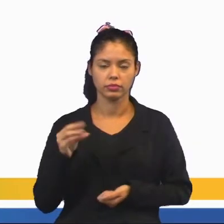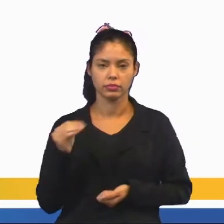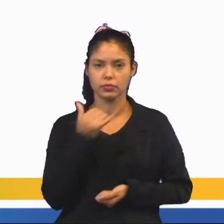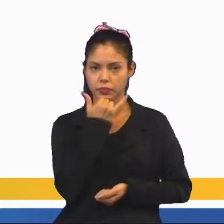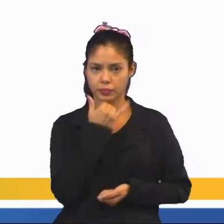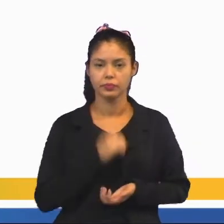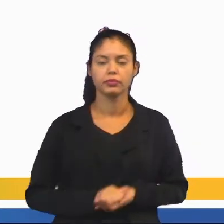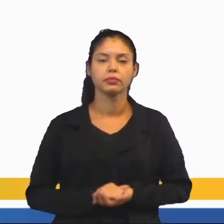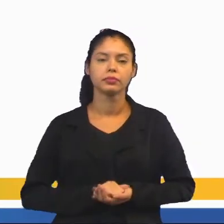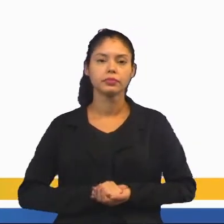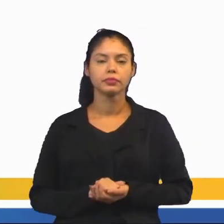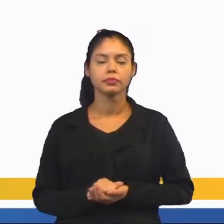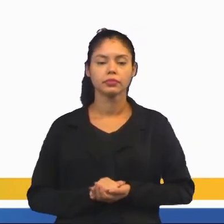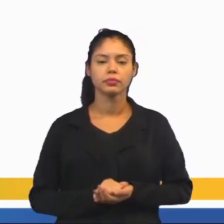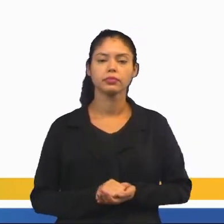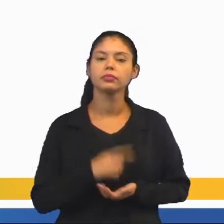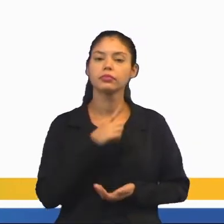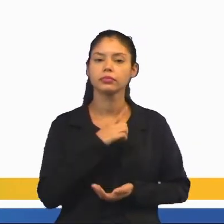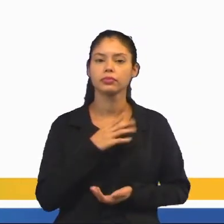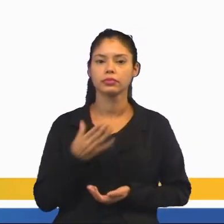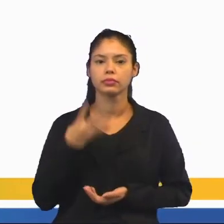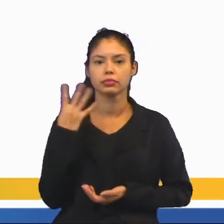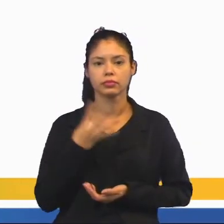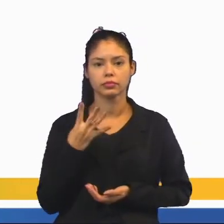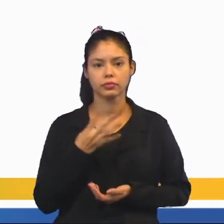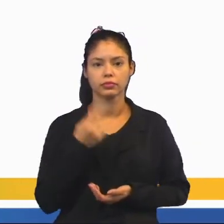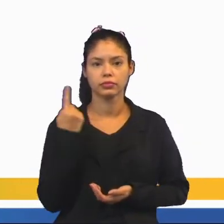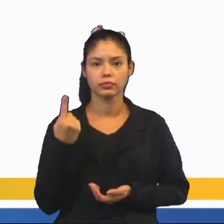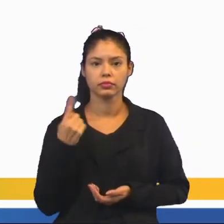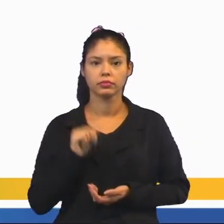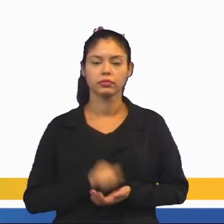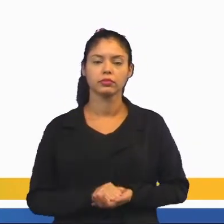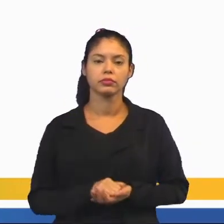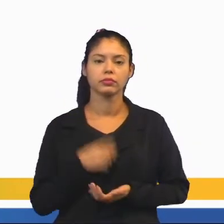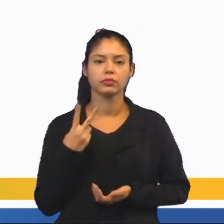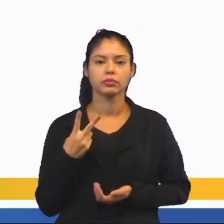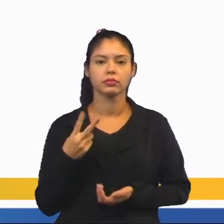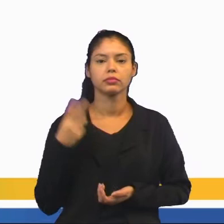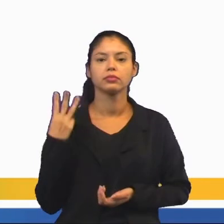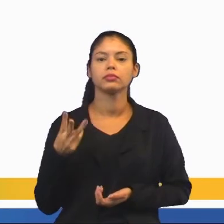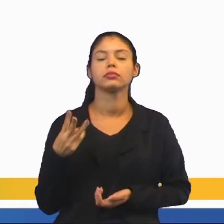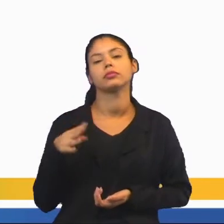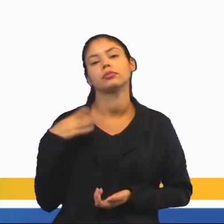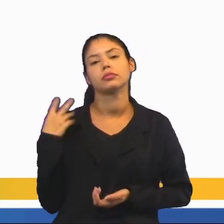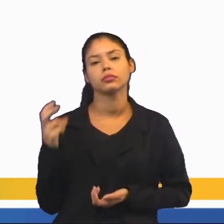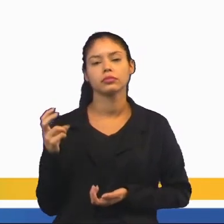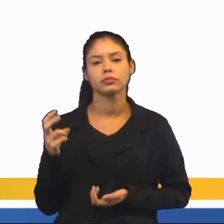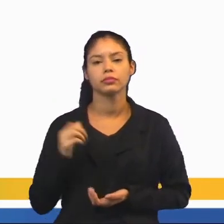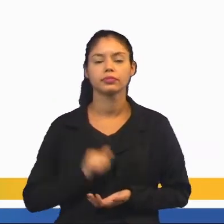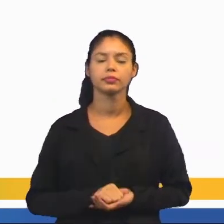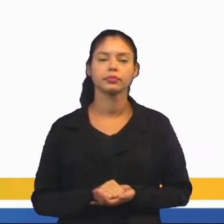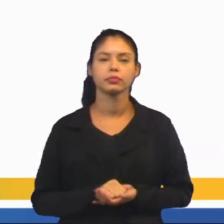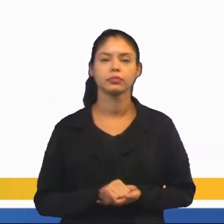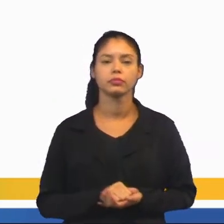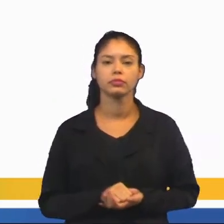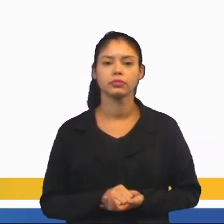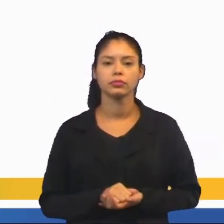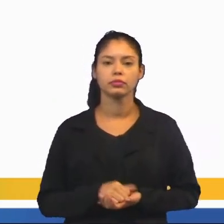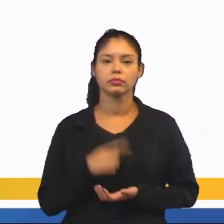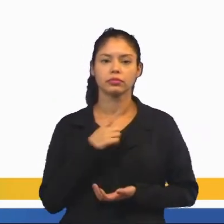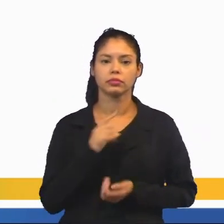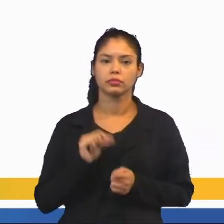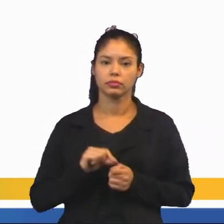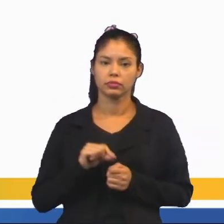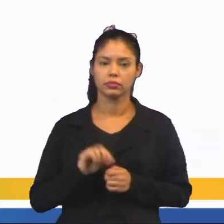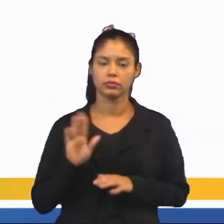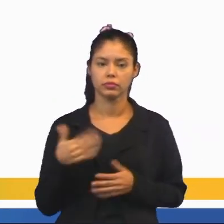300, aliás. Nós temos aí o 4 com 1, com 2, com 3 e com 5. Nós